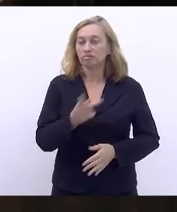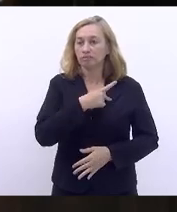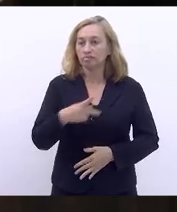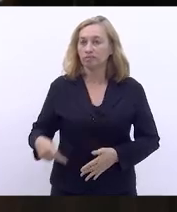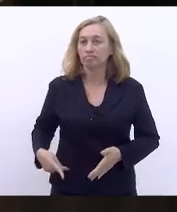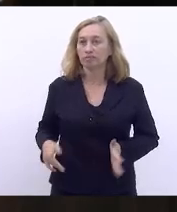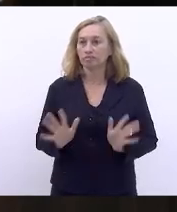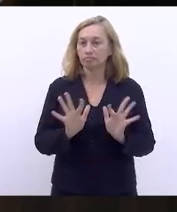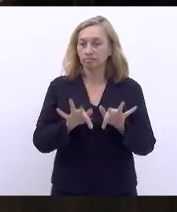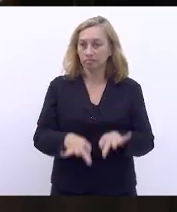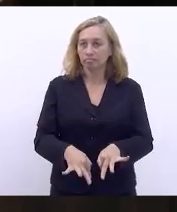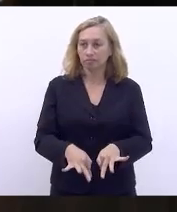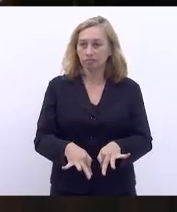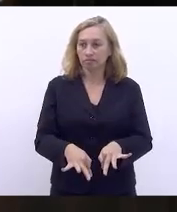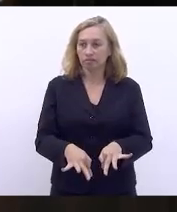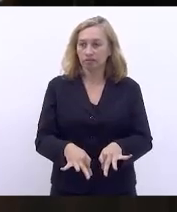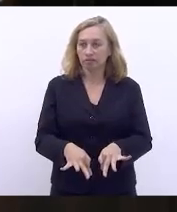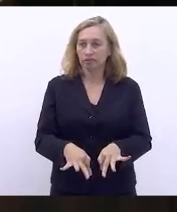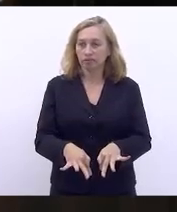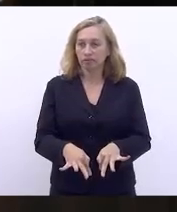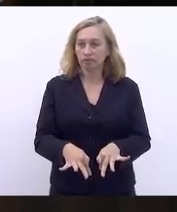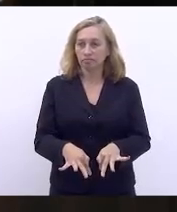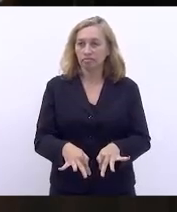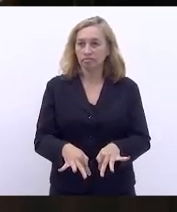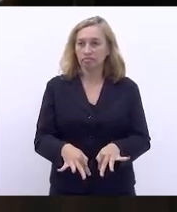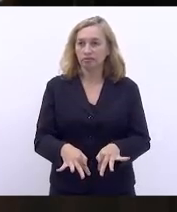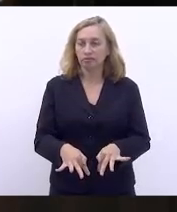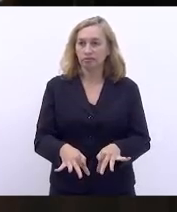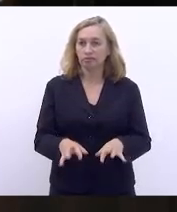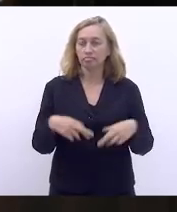presidência declara encerrada a presente